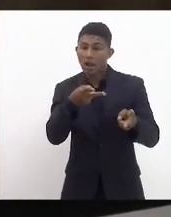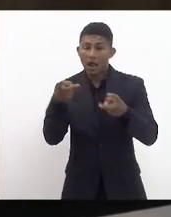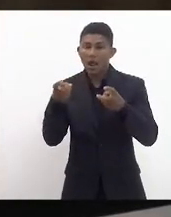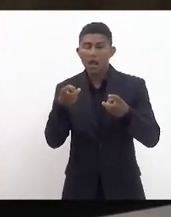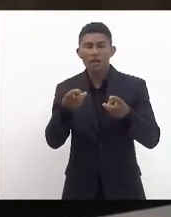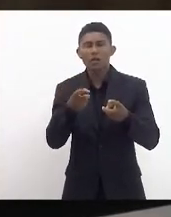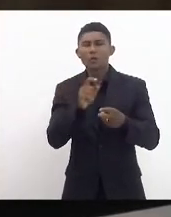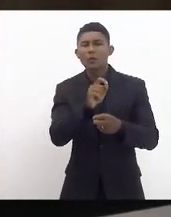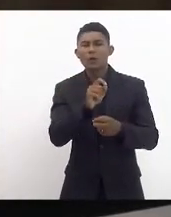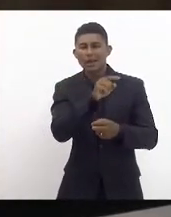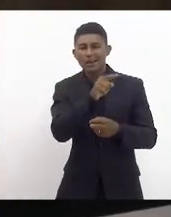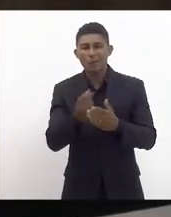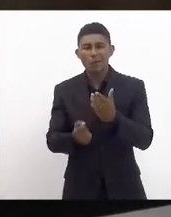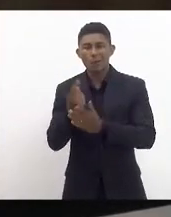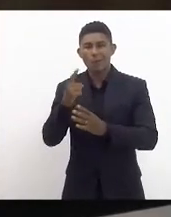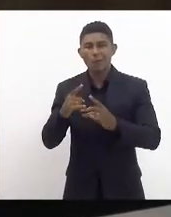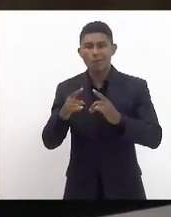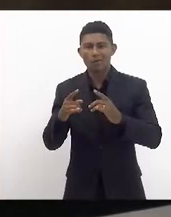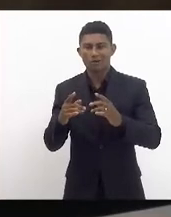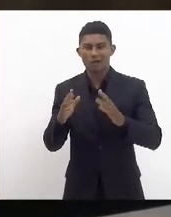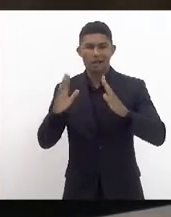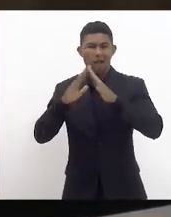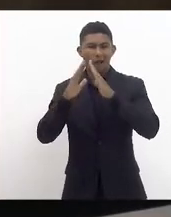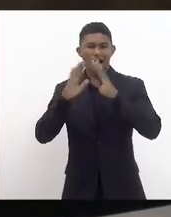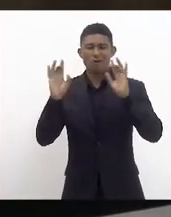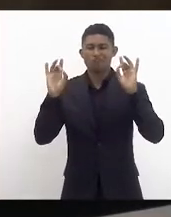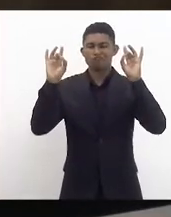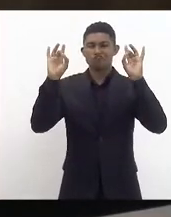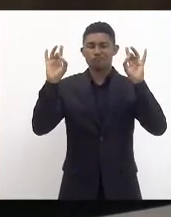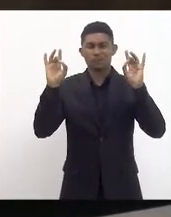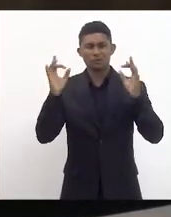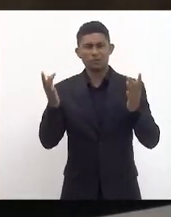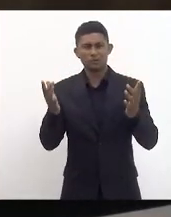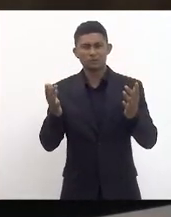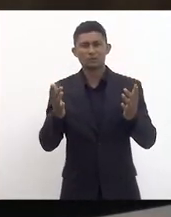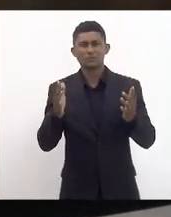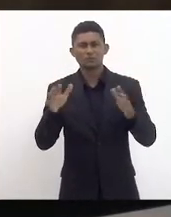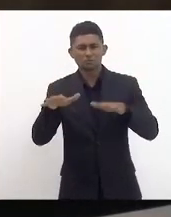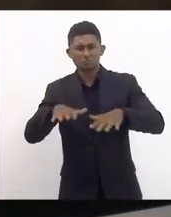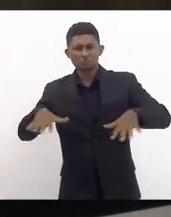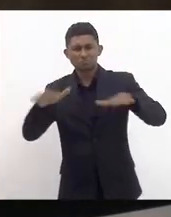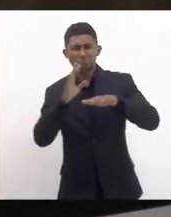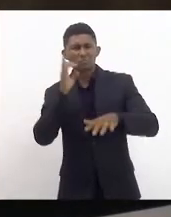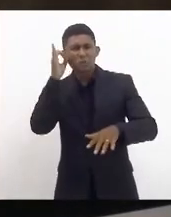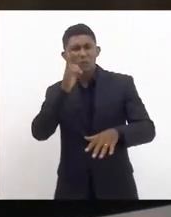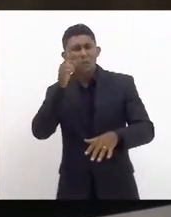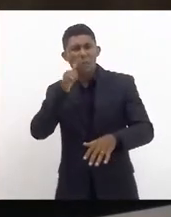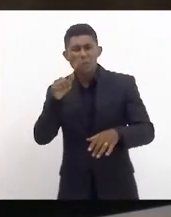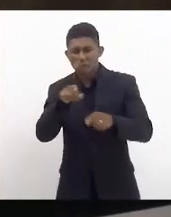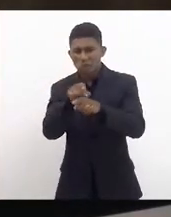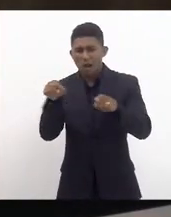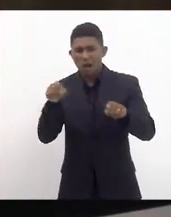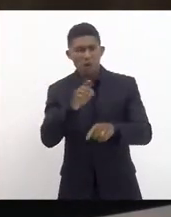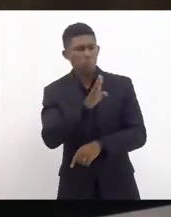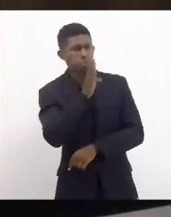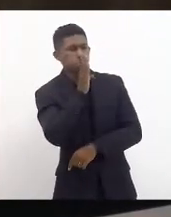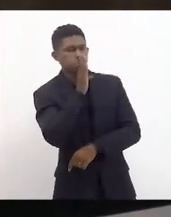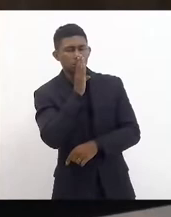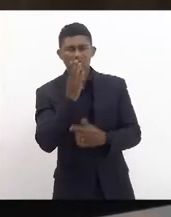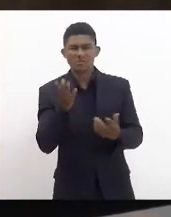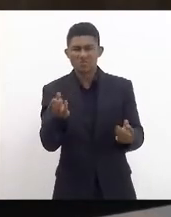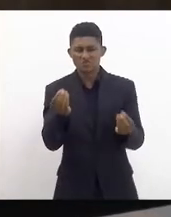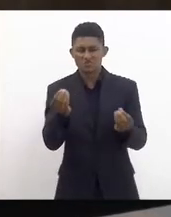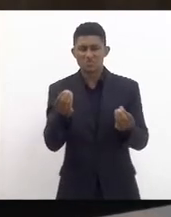vi nenhuma deputada fazer moção de repúdio ao Zé do Caixão. Então, vamos parar de hipocrisia